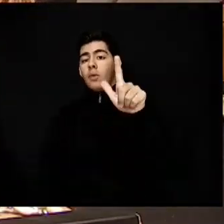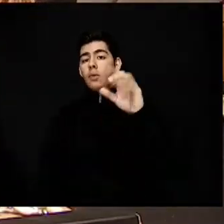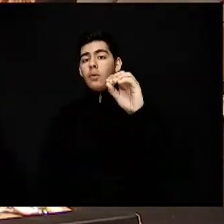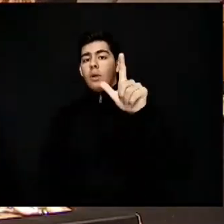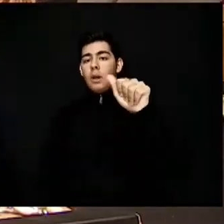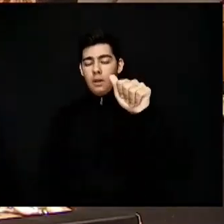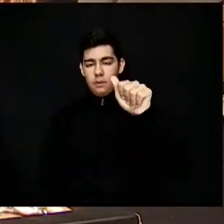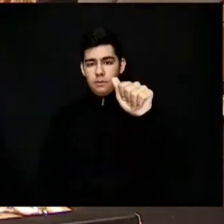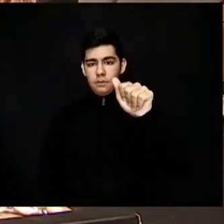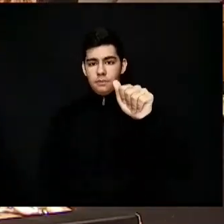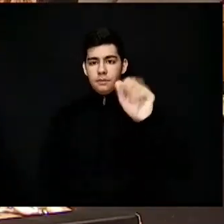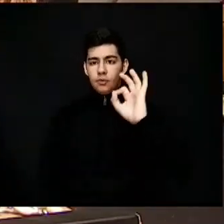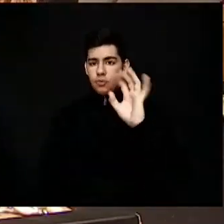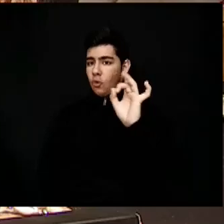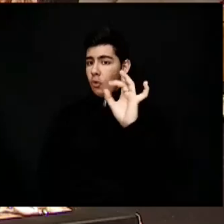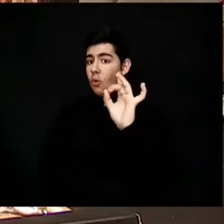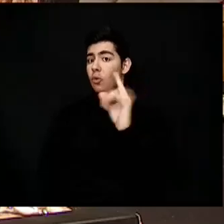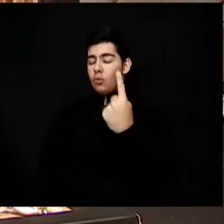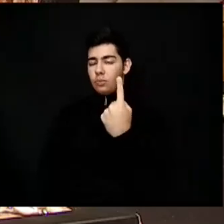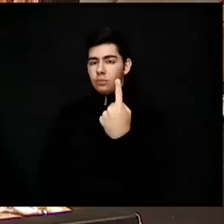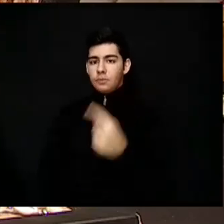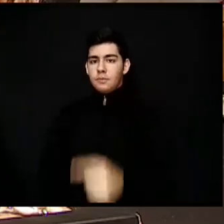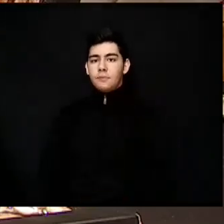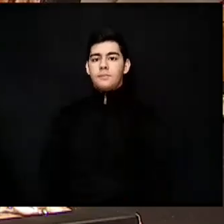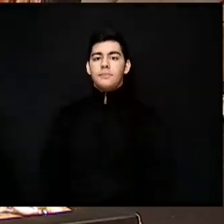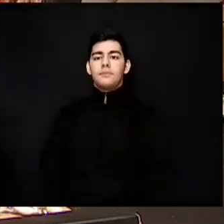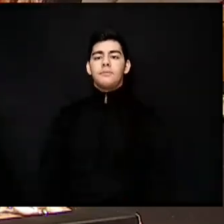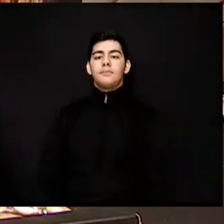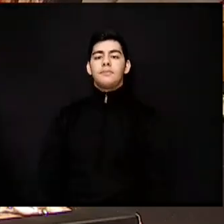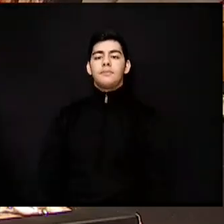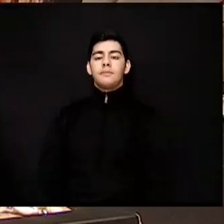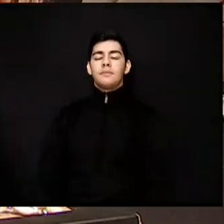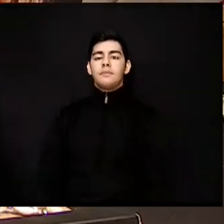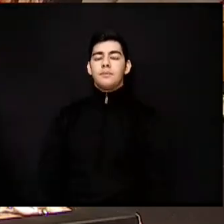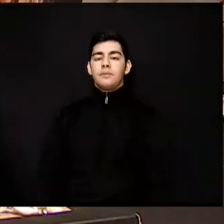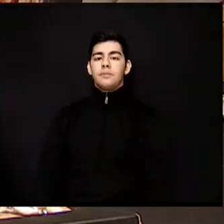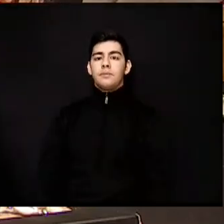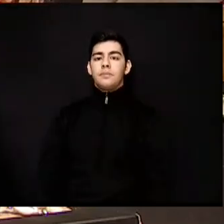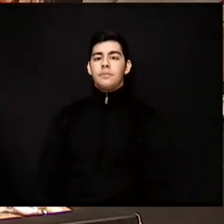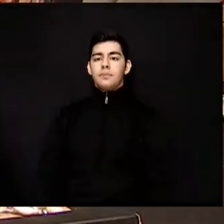aqui que eu esqueci de pegar antes. Vamos abrir ela com o alicate.